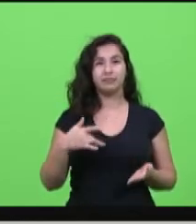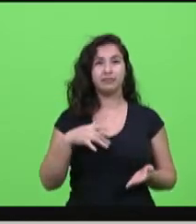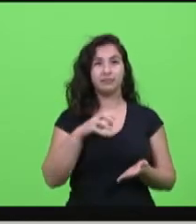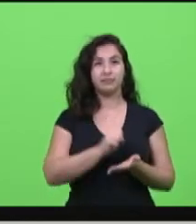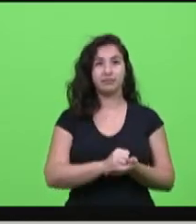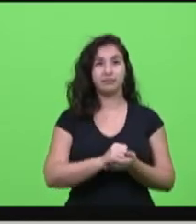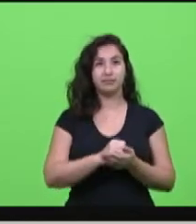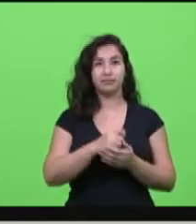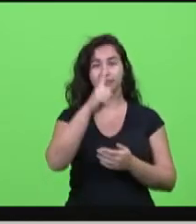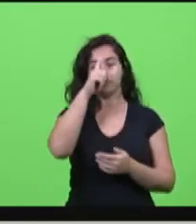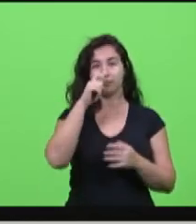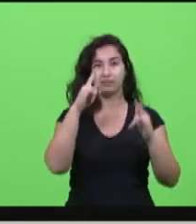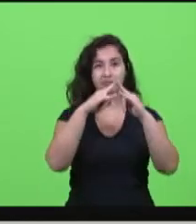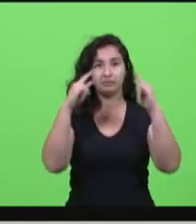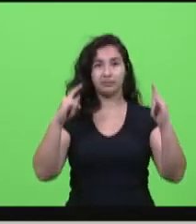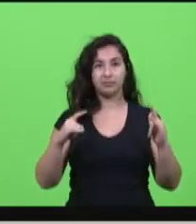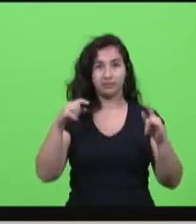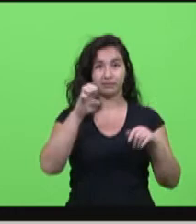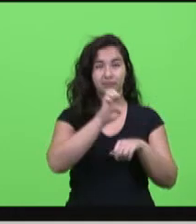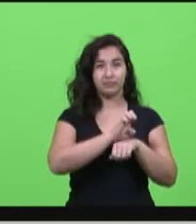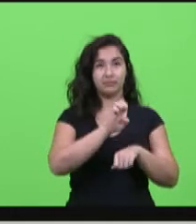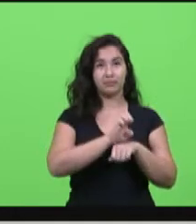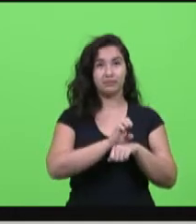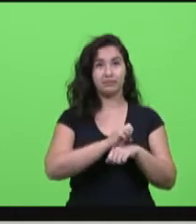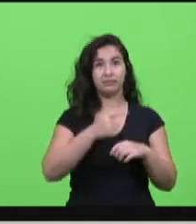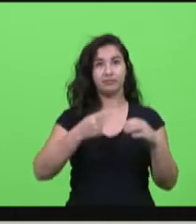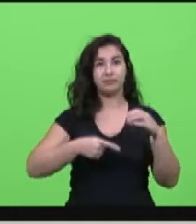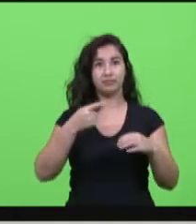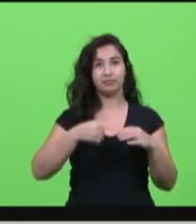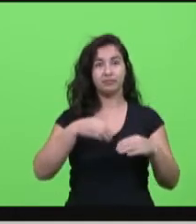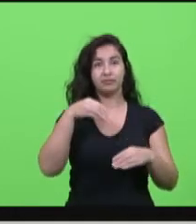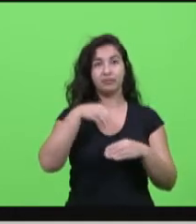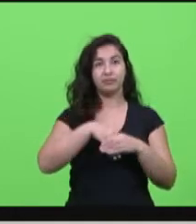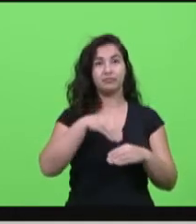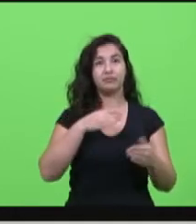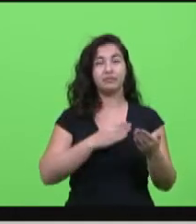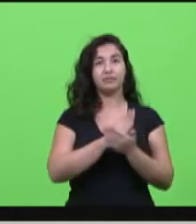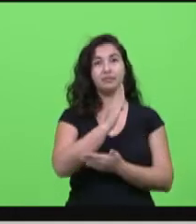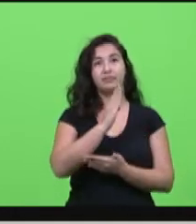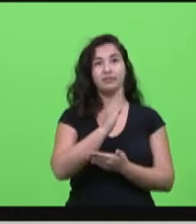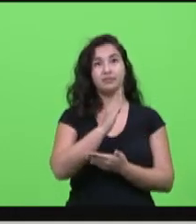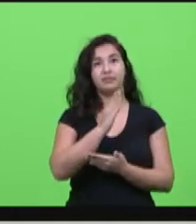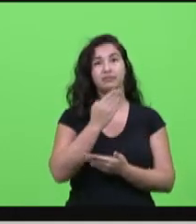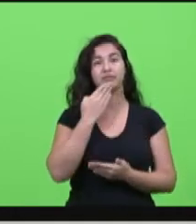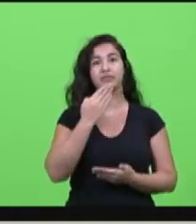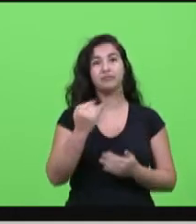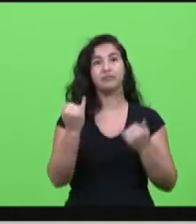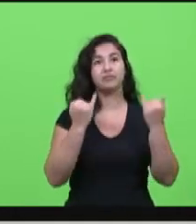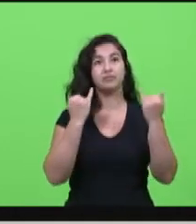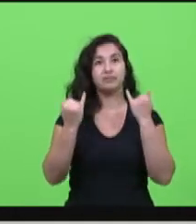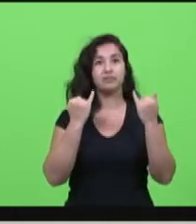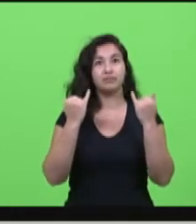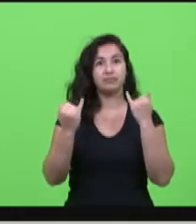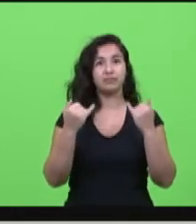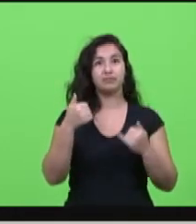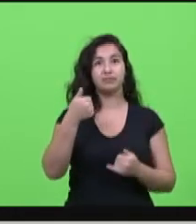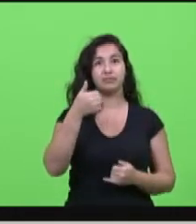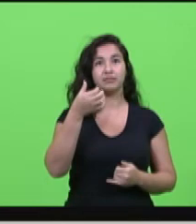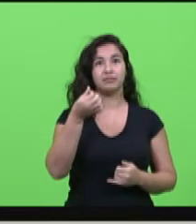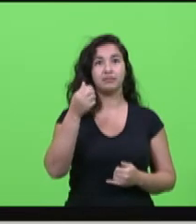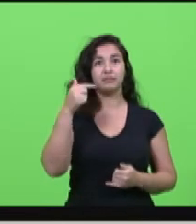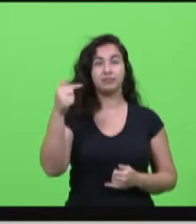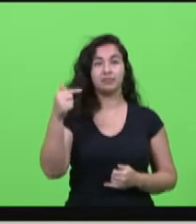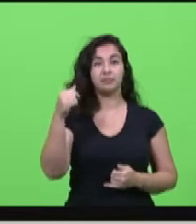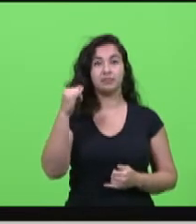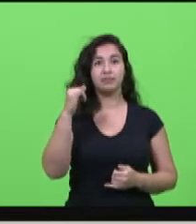campanha no Estado. Discussão, votação. Aprovado o pedido de informação. Pedido de informação 167, deputado Ismael